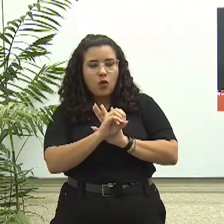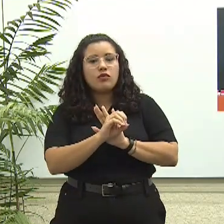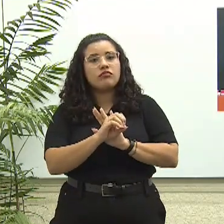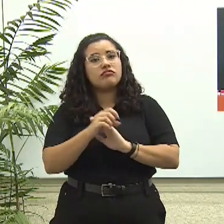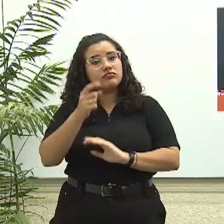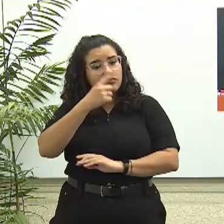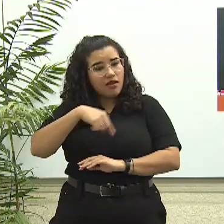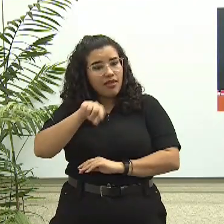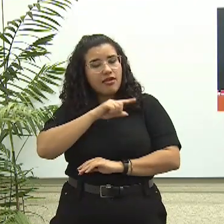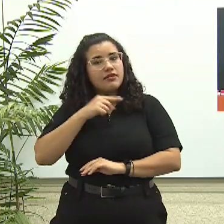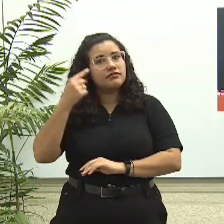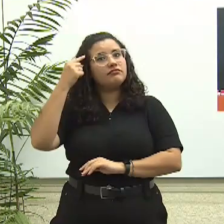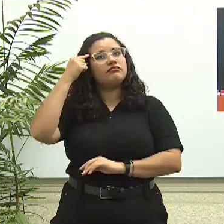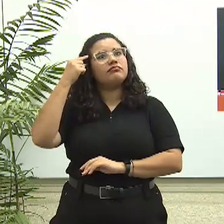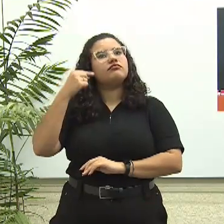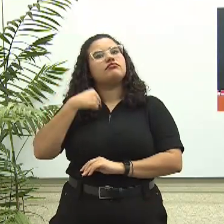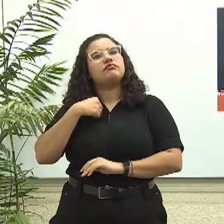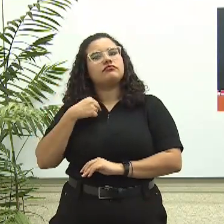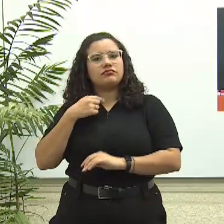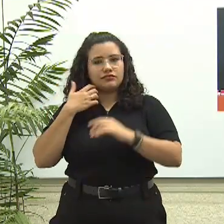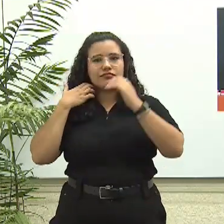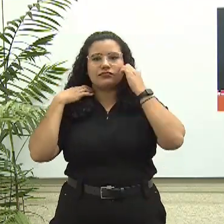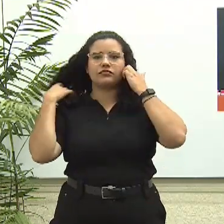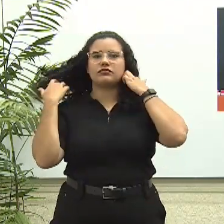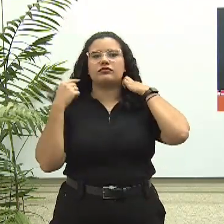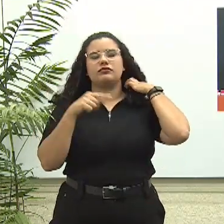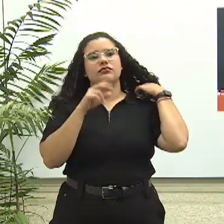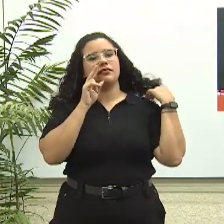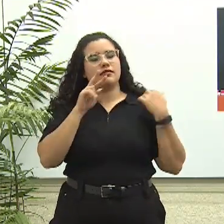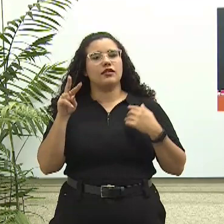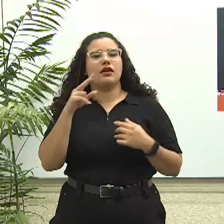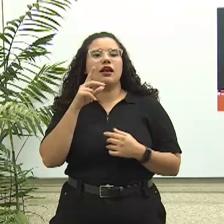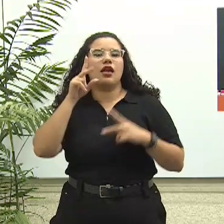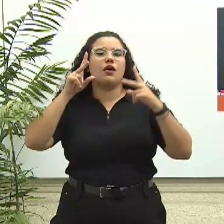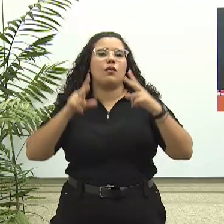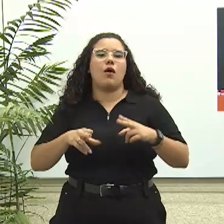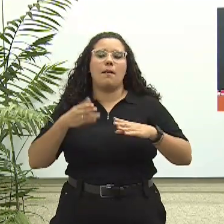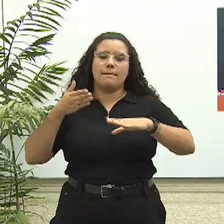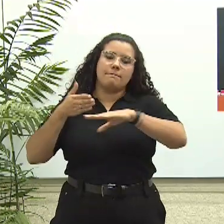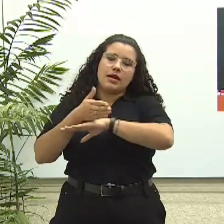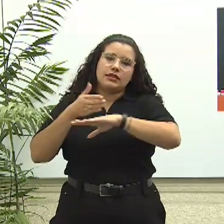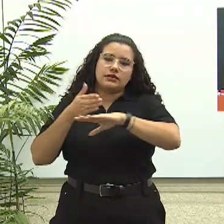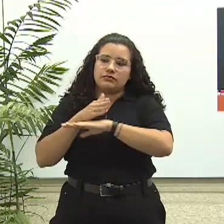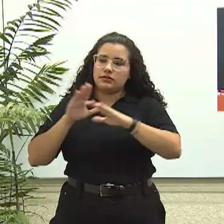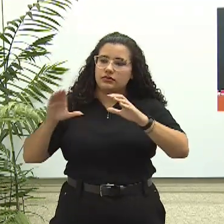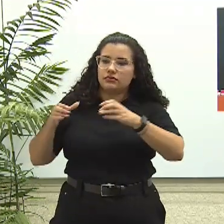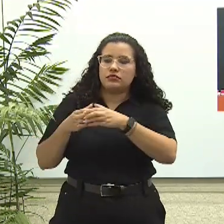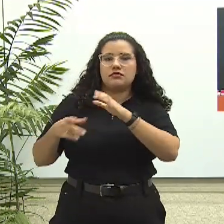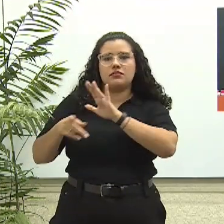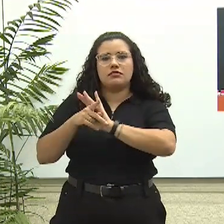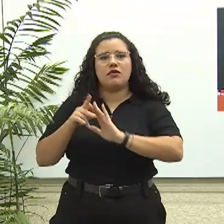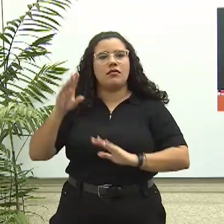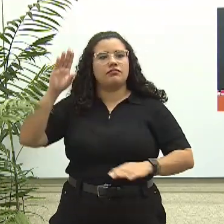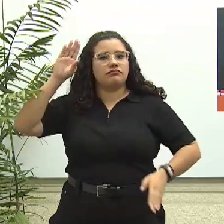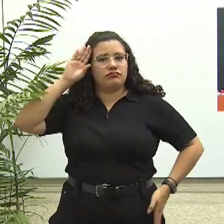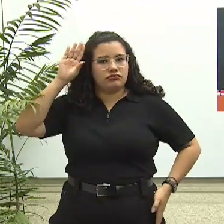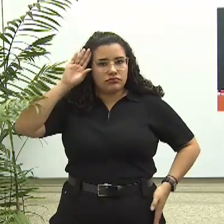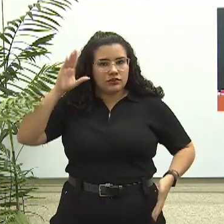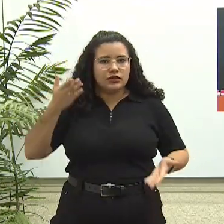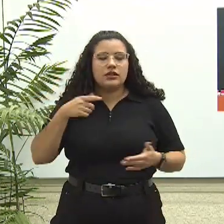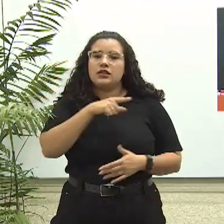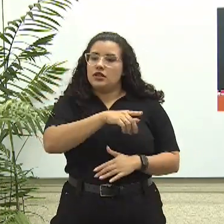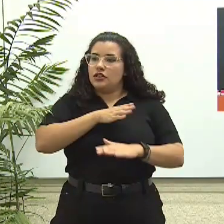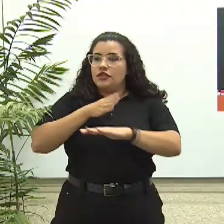eles se viam como e eles foram eles se viam como participantes desse complexo Industrial militar Eles foram